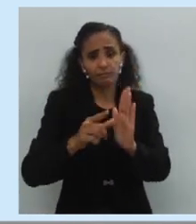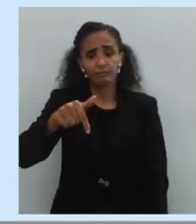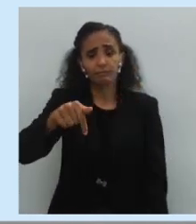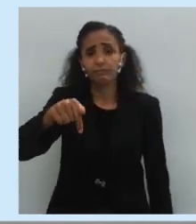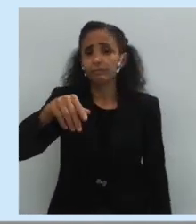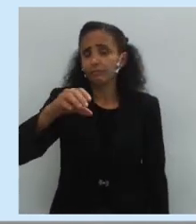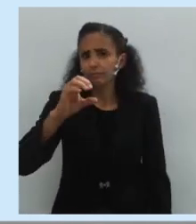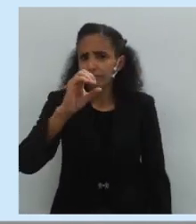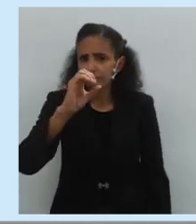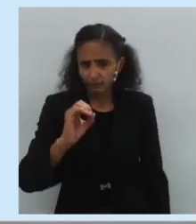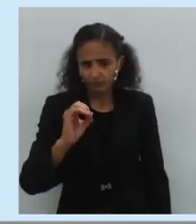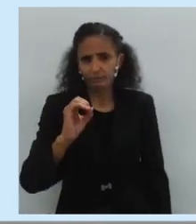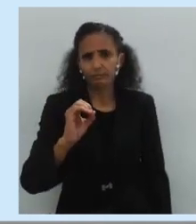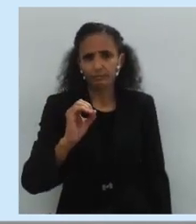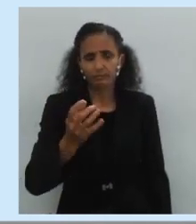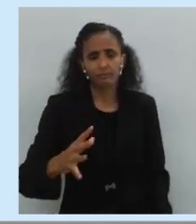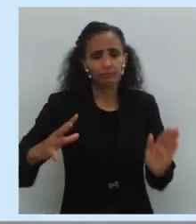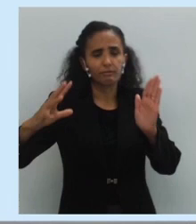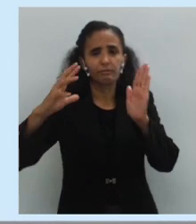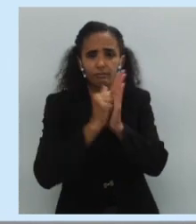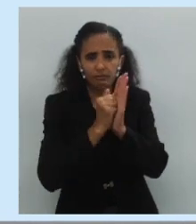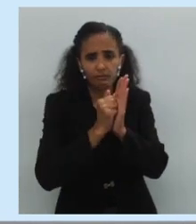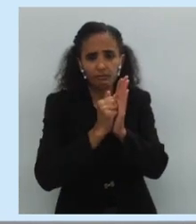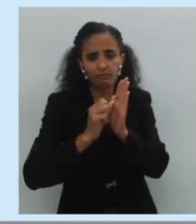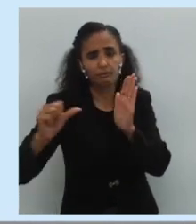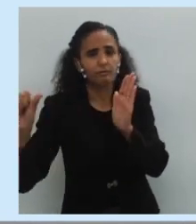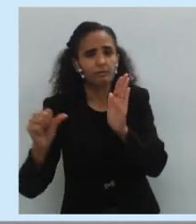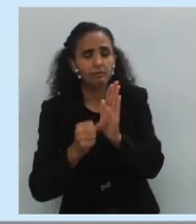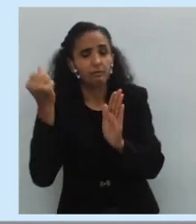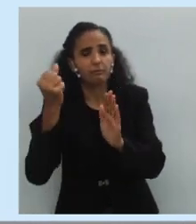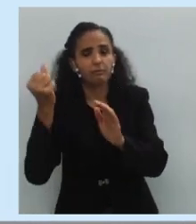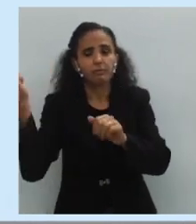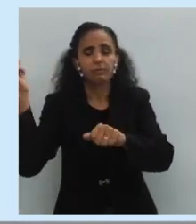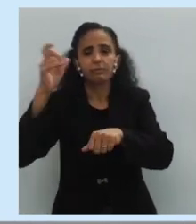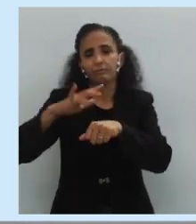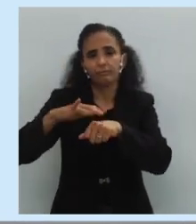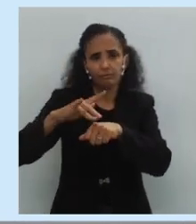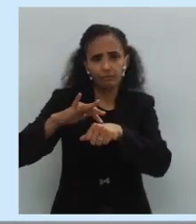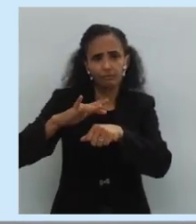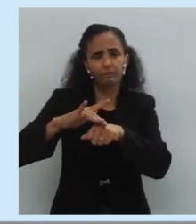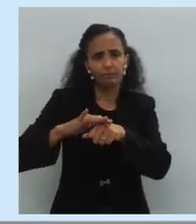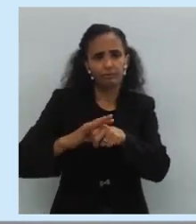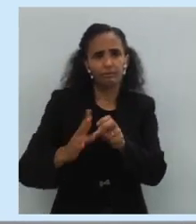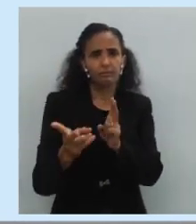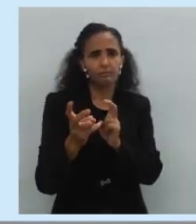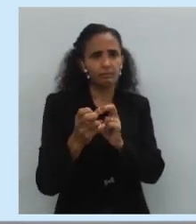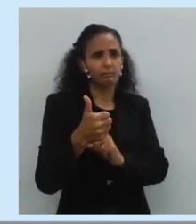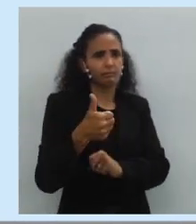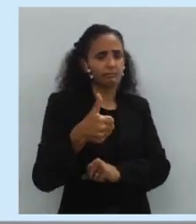no final da década de 70 e a AIDS foi a primeira